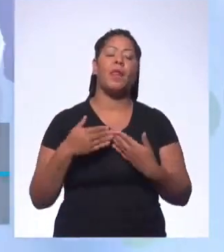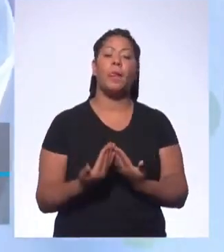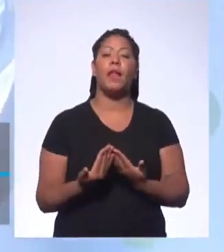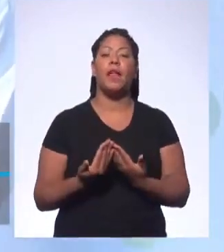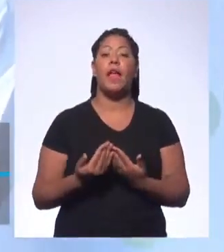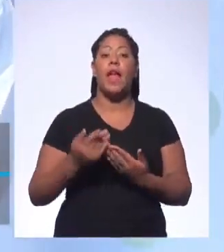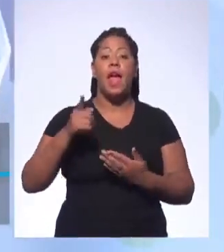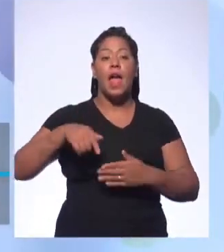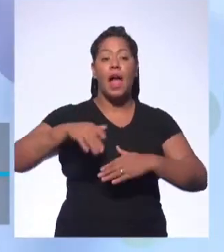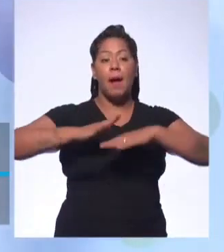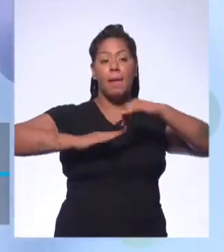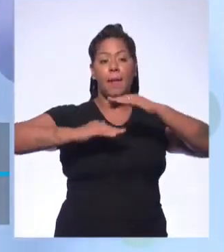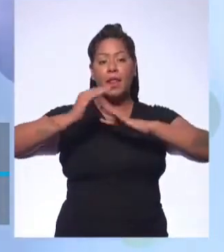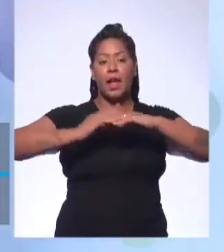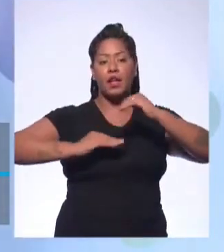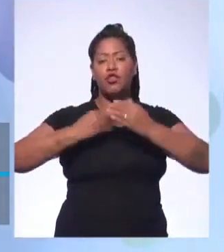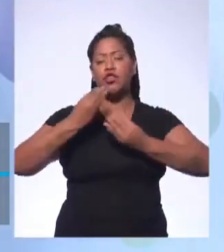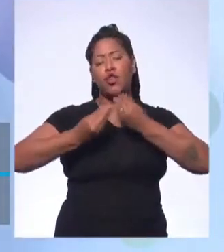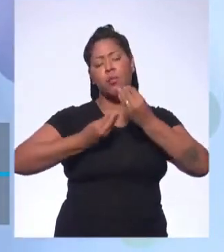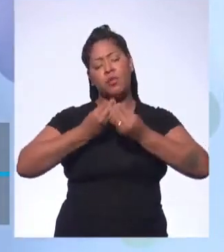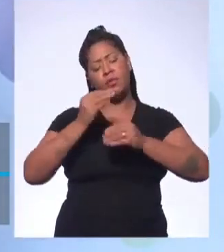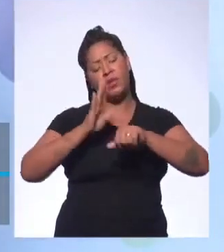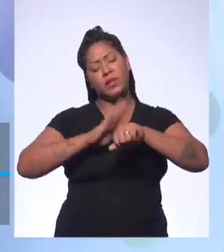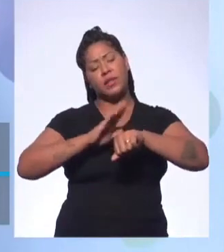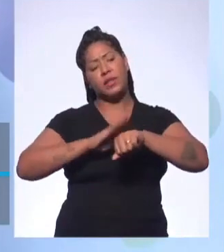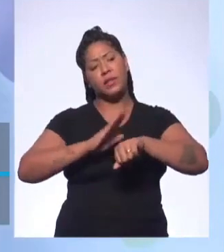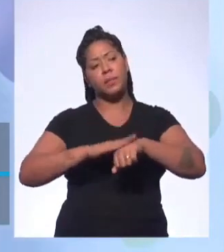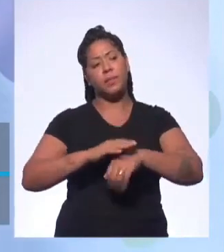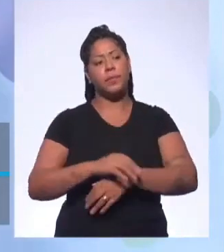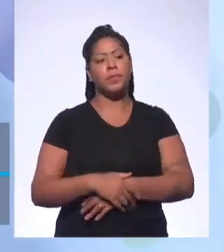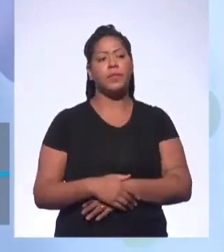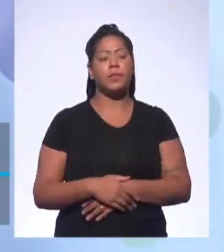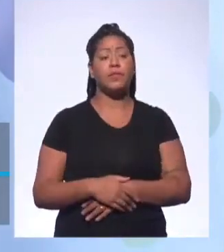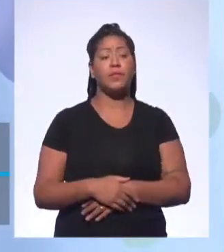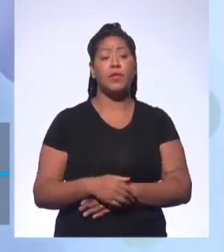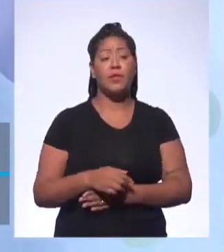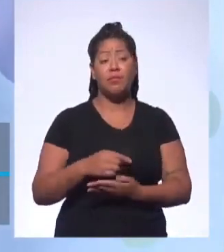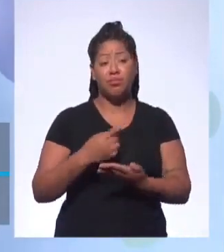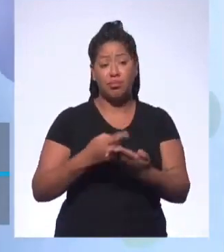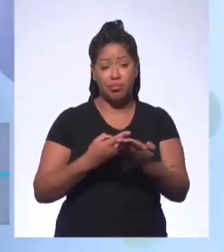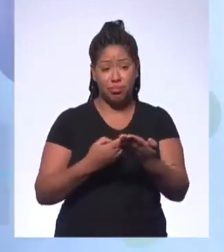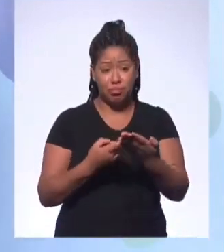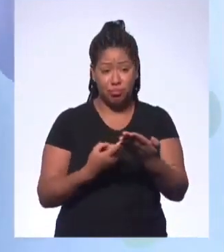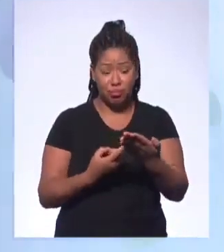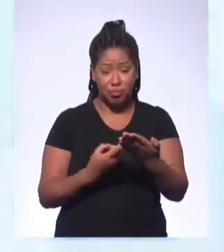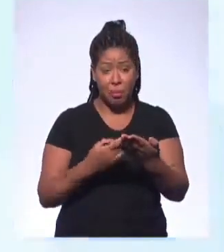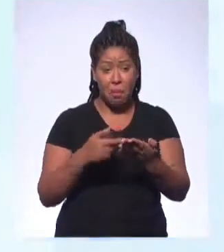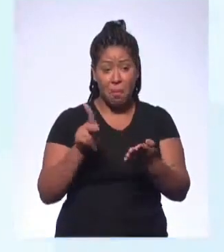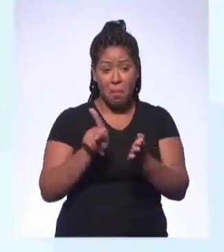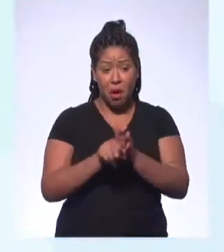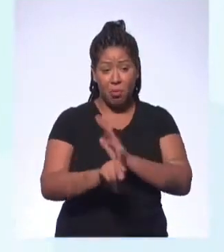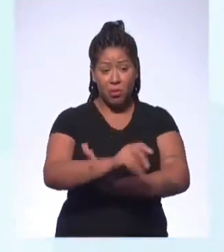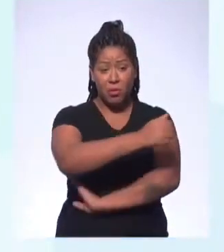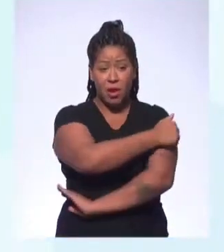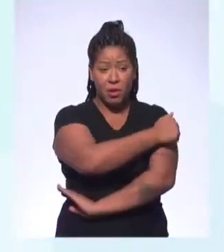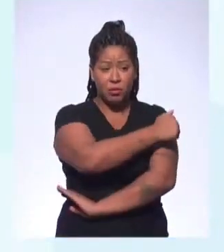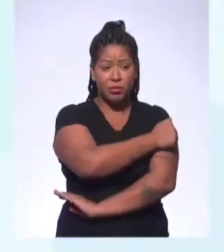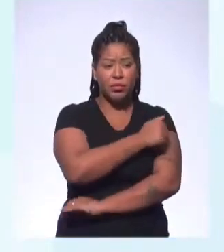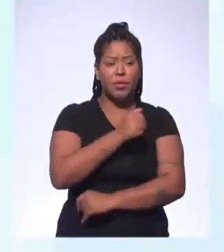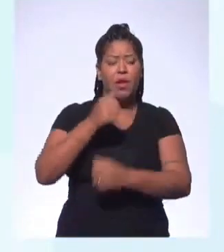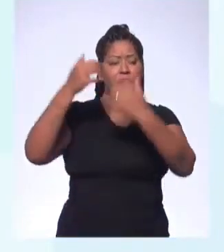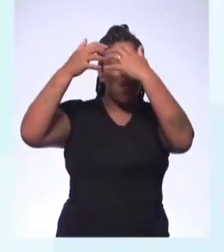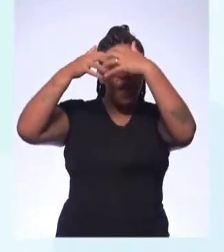essa é a habilidade. Como que nós vamos fazer isso? Então, a gente vai usar o caderno do aluno, não sei, né? Refletir, resolver